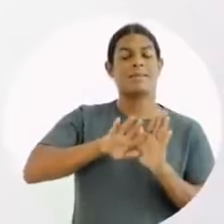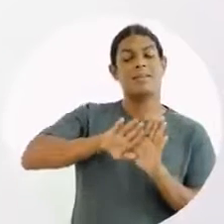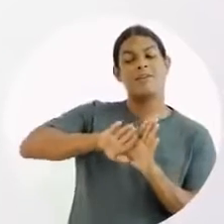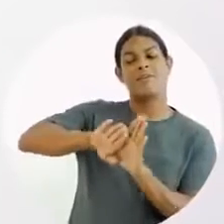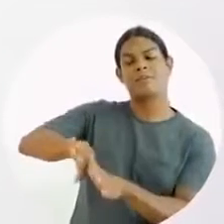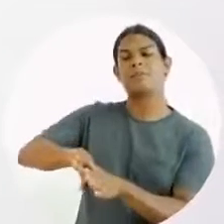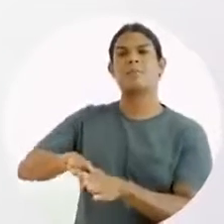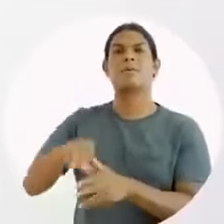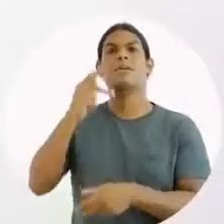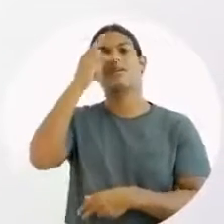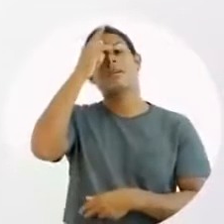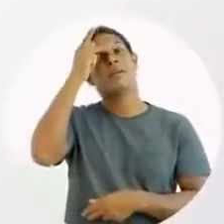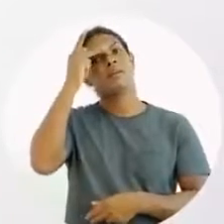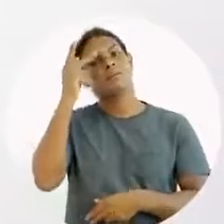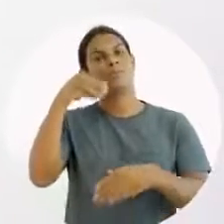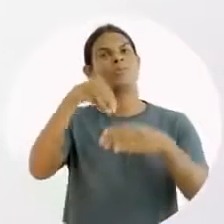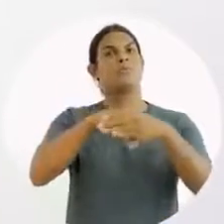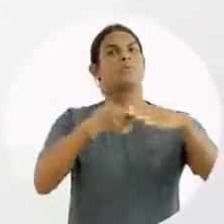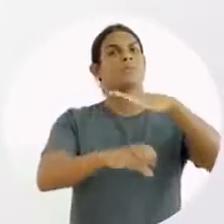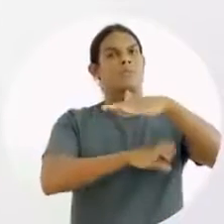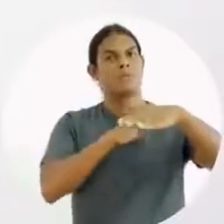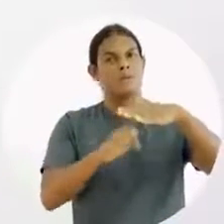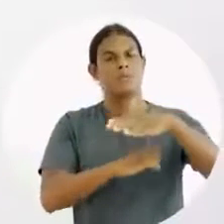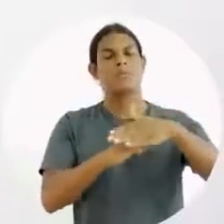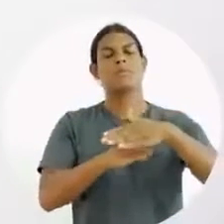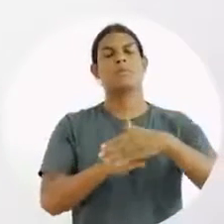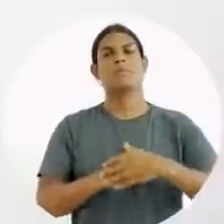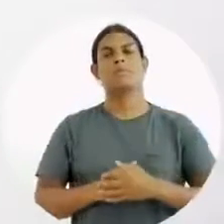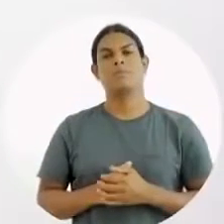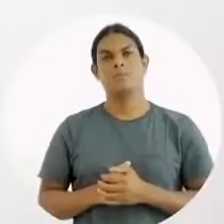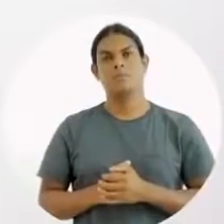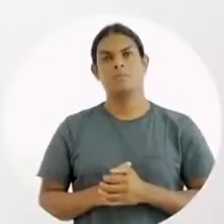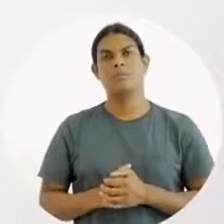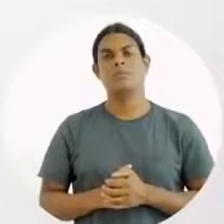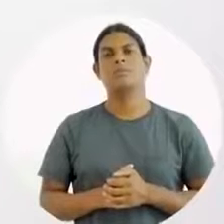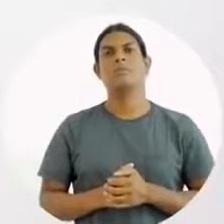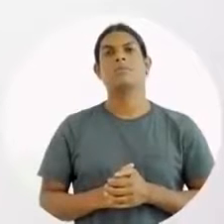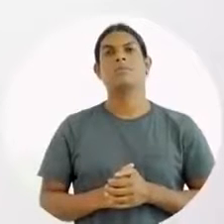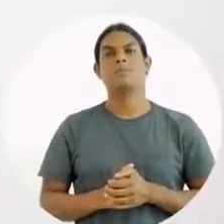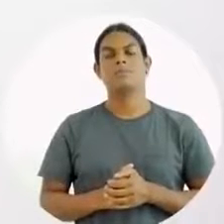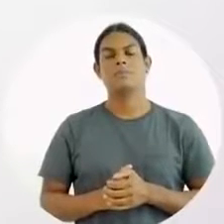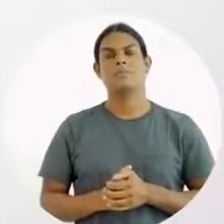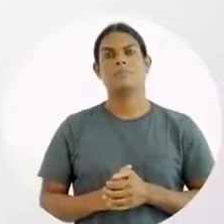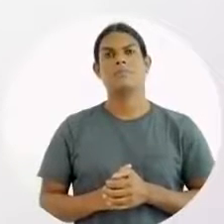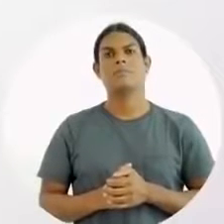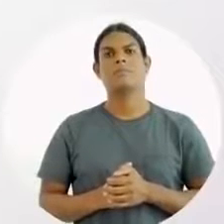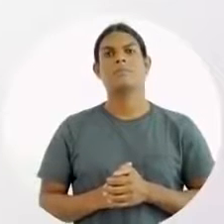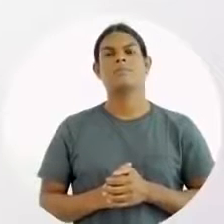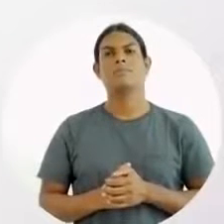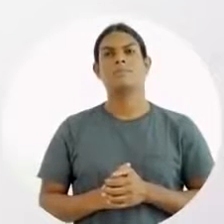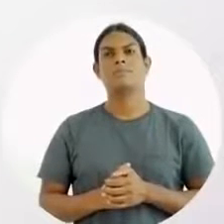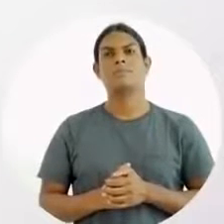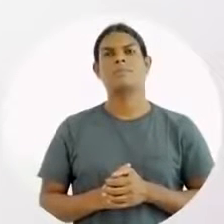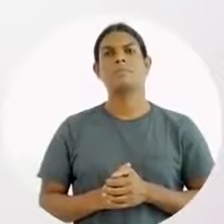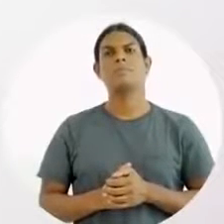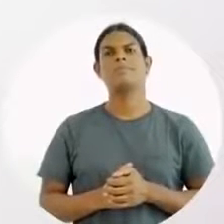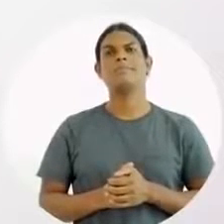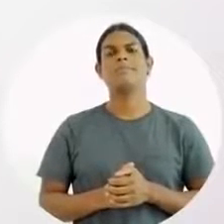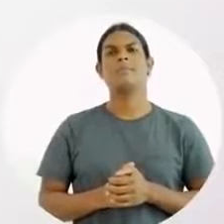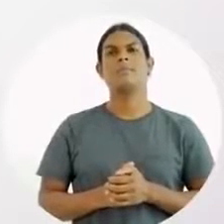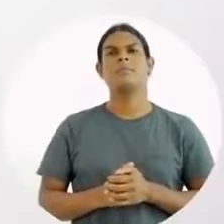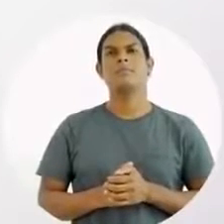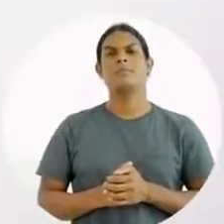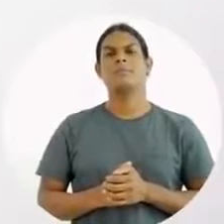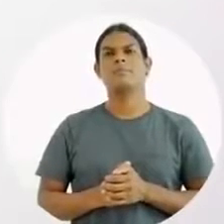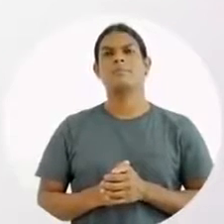foi um momento muito delicado, a Revolução Industrial, e a gente tem aí um pouco do resgate desses